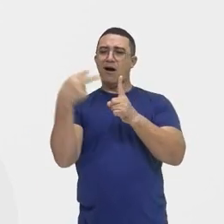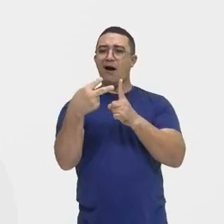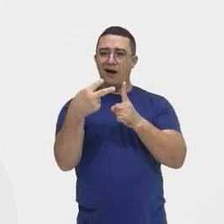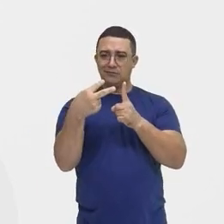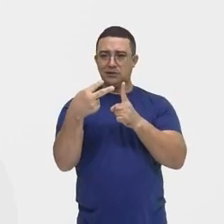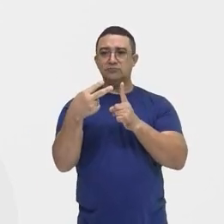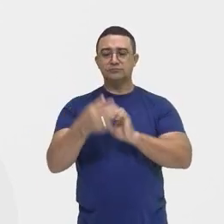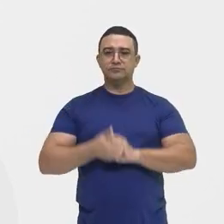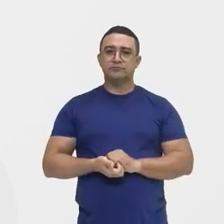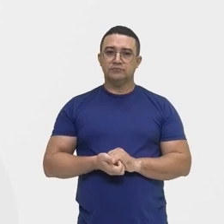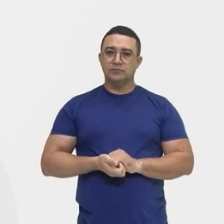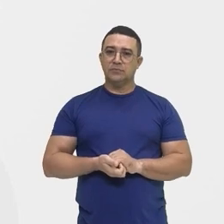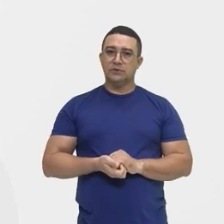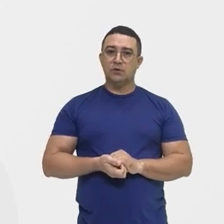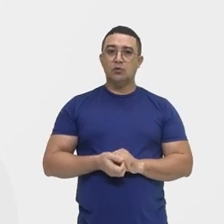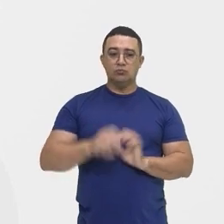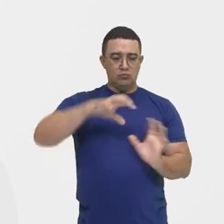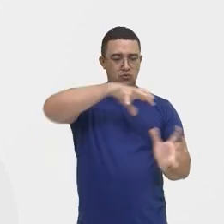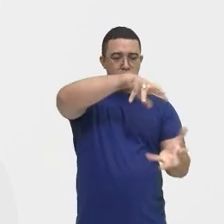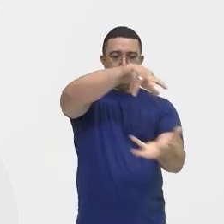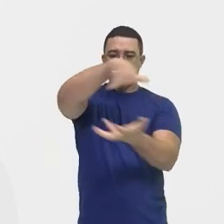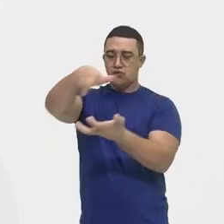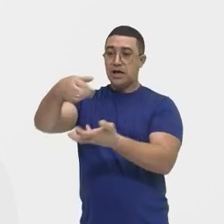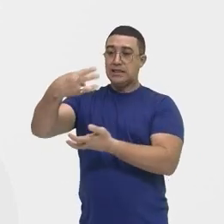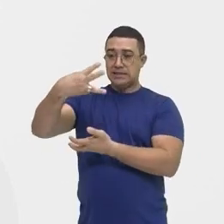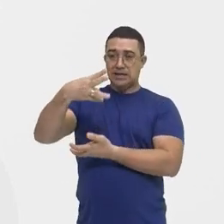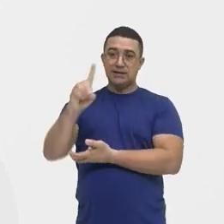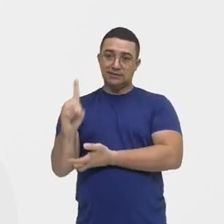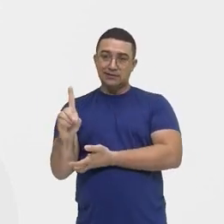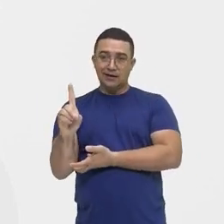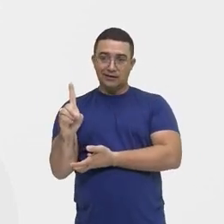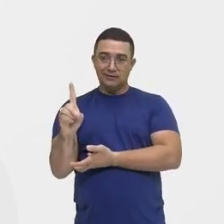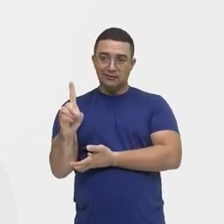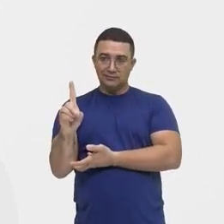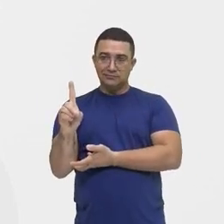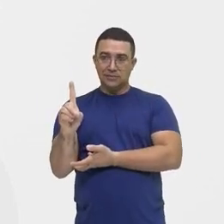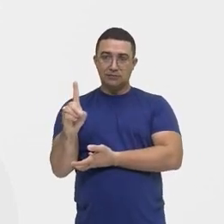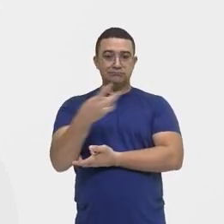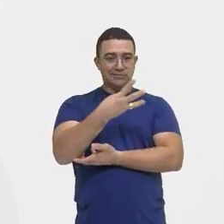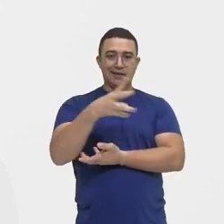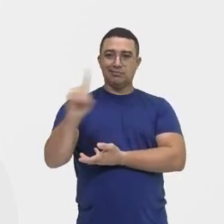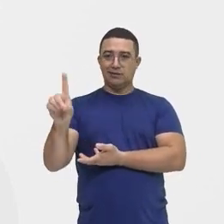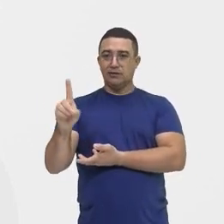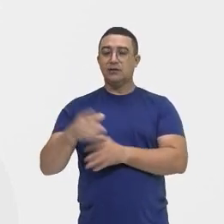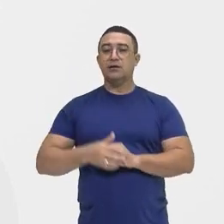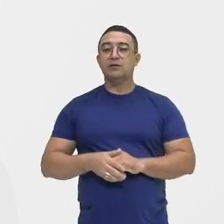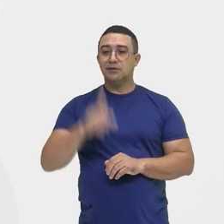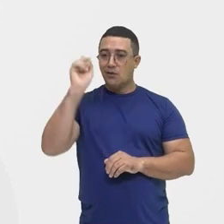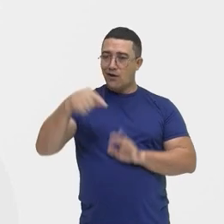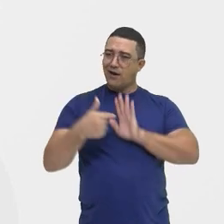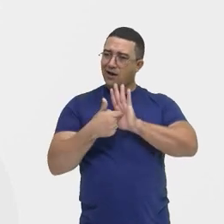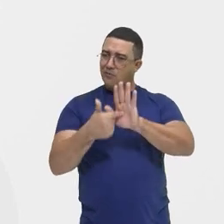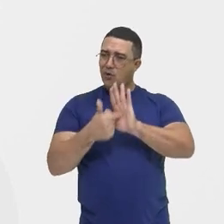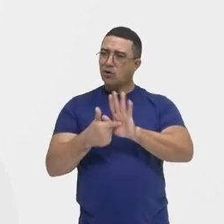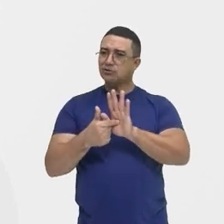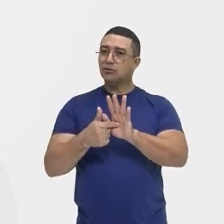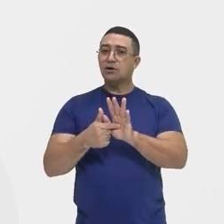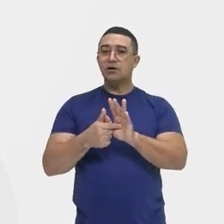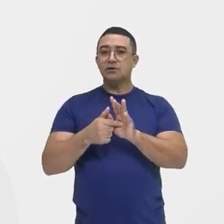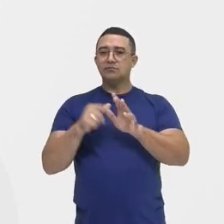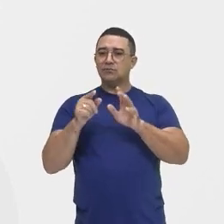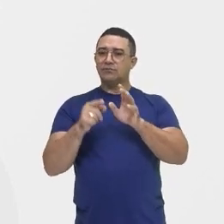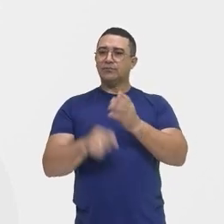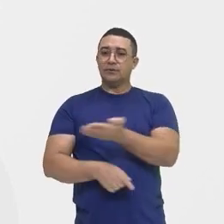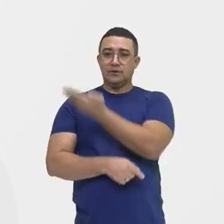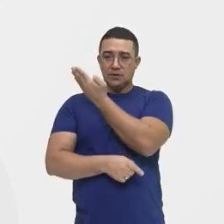em três dimensões, que vai ser tridimensional. O planisfério, ele é uma representação